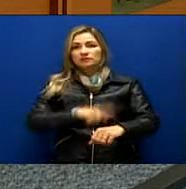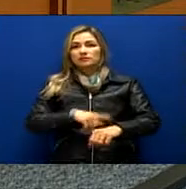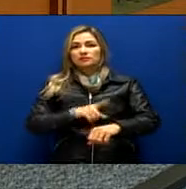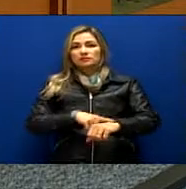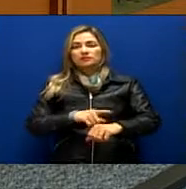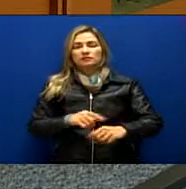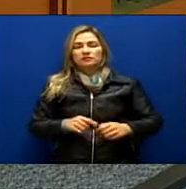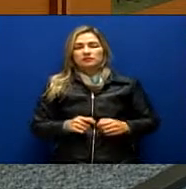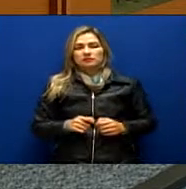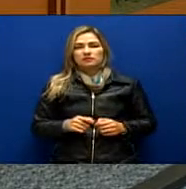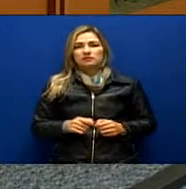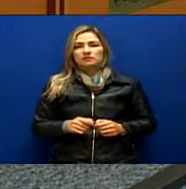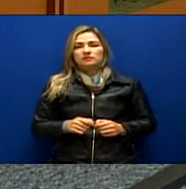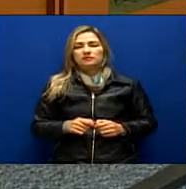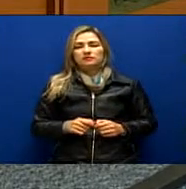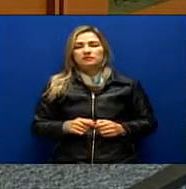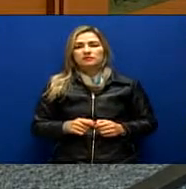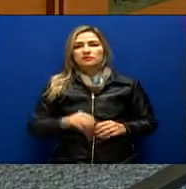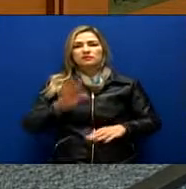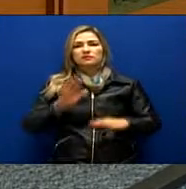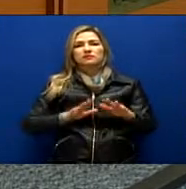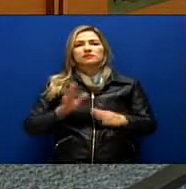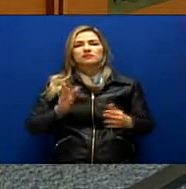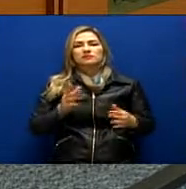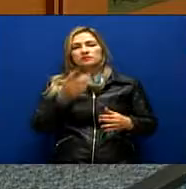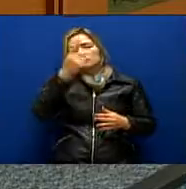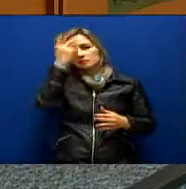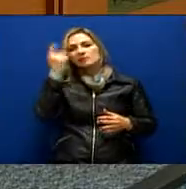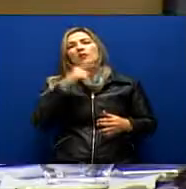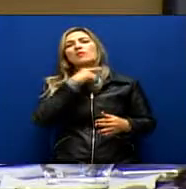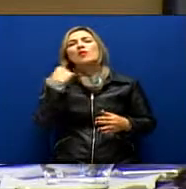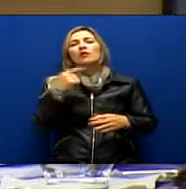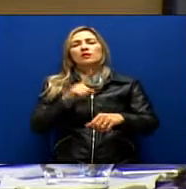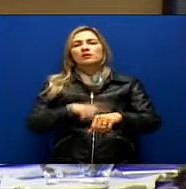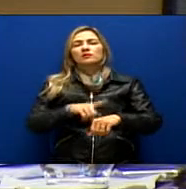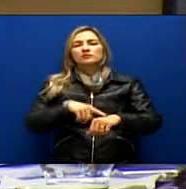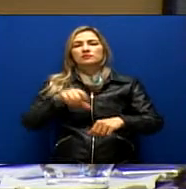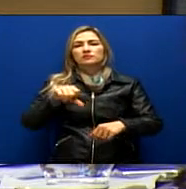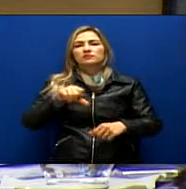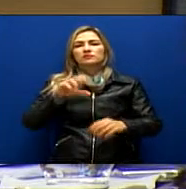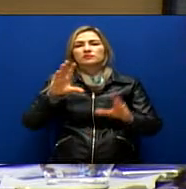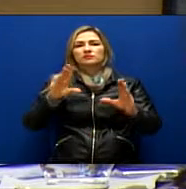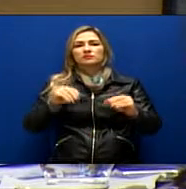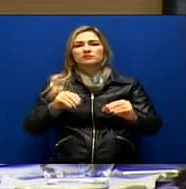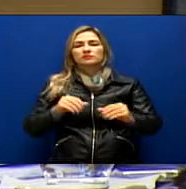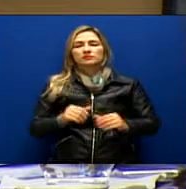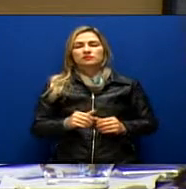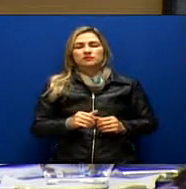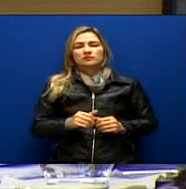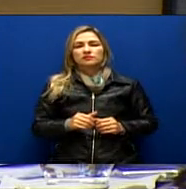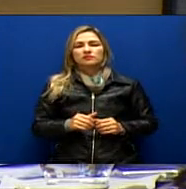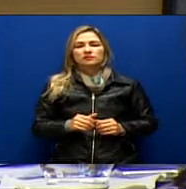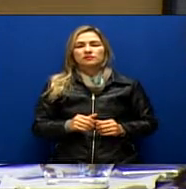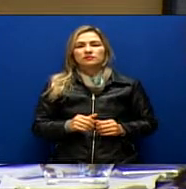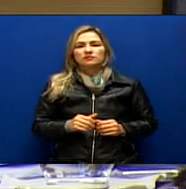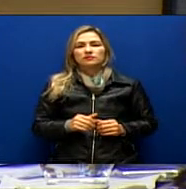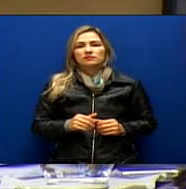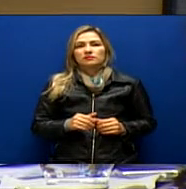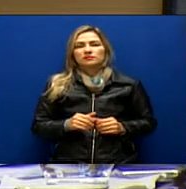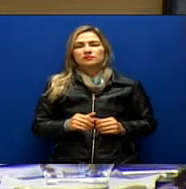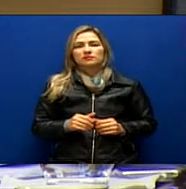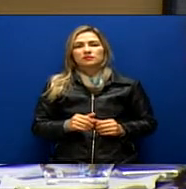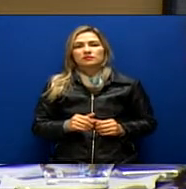vezes a pessoa chega lá, acontece o falecimento da pessoa aí 9, 10 horas da noite, chega lá na matriz, que tem conversado, aí fica